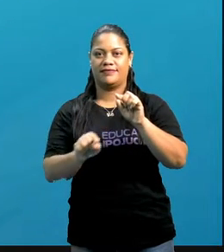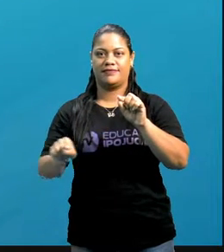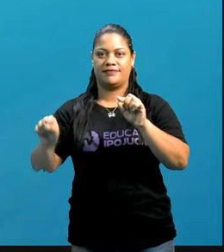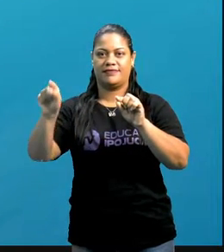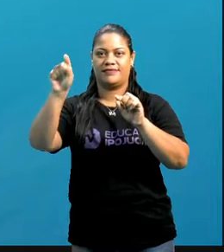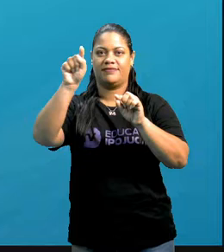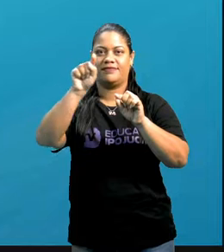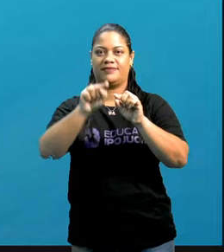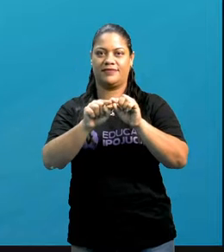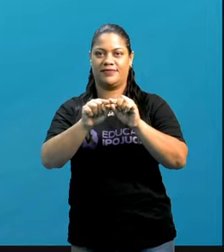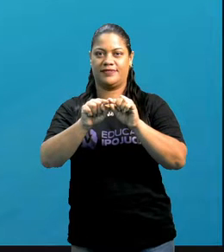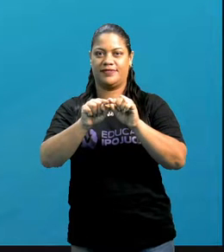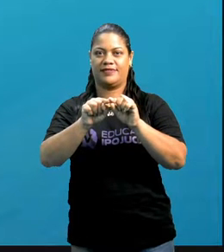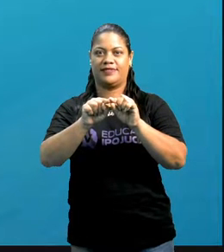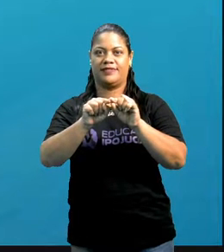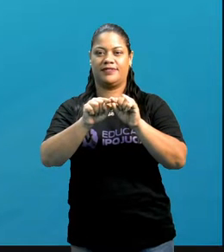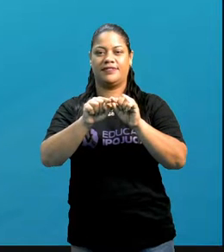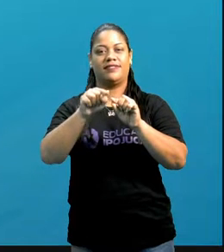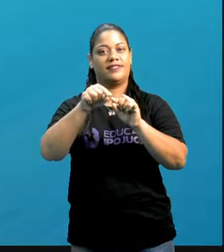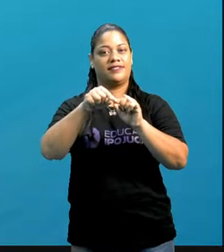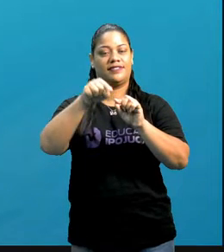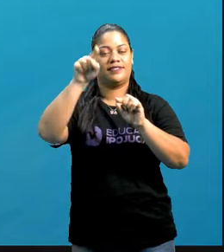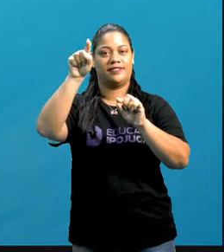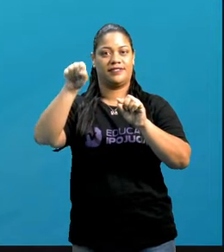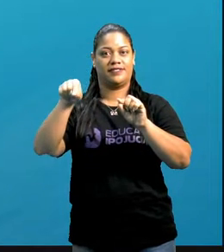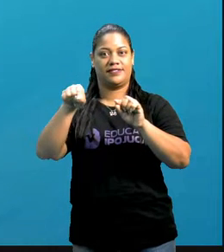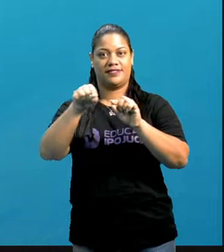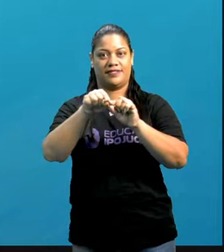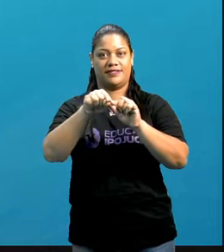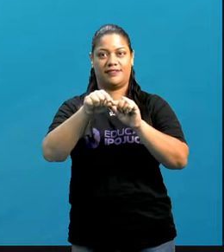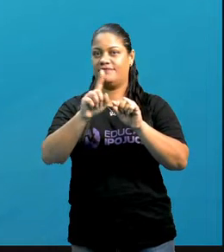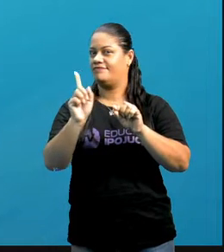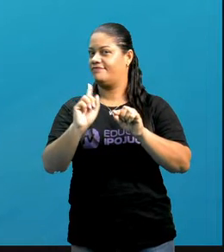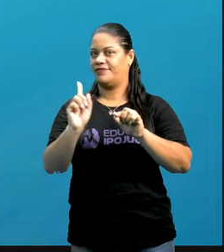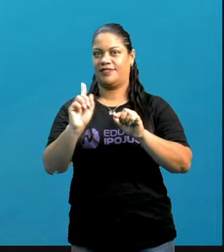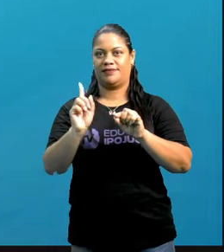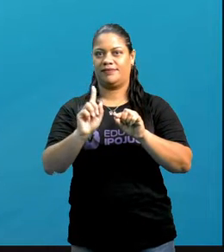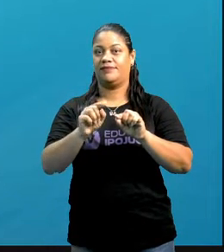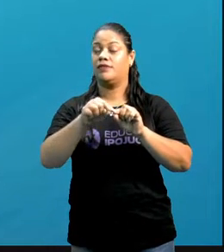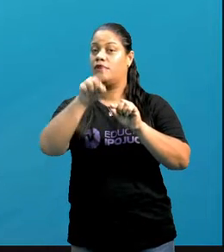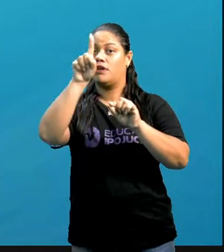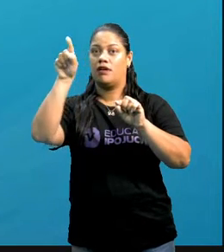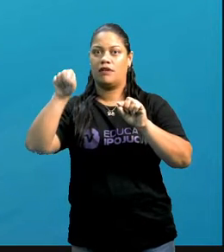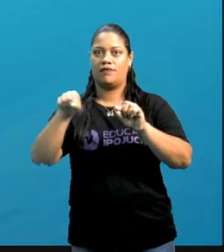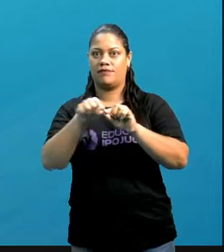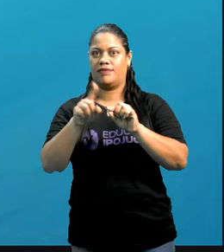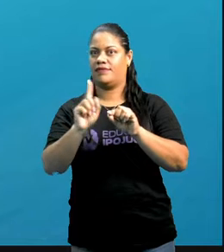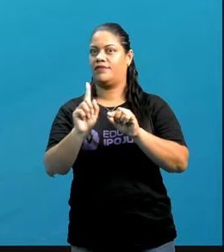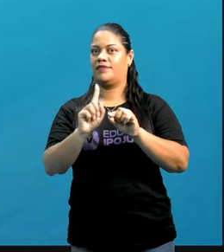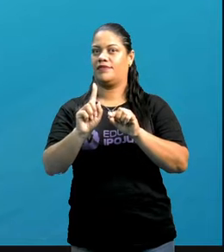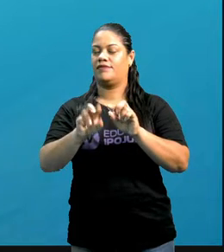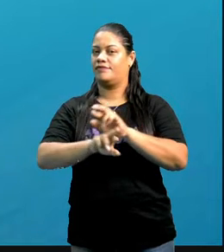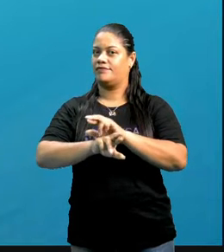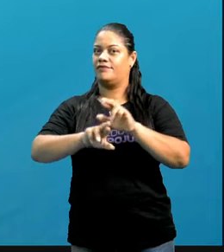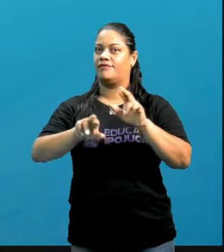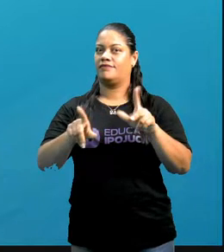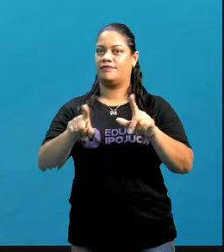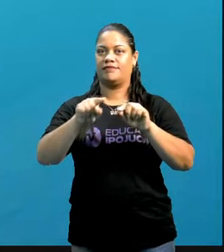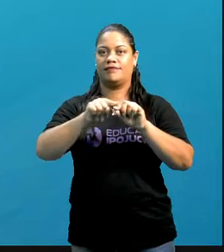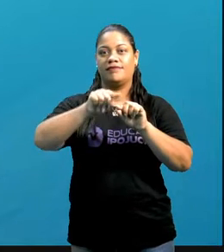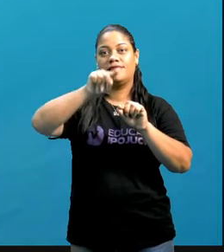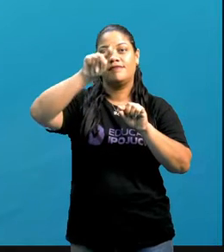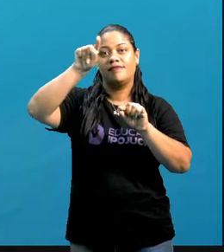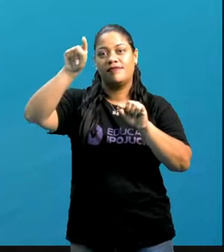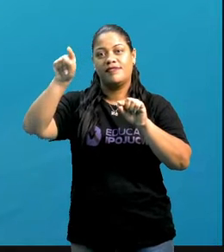círculo, nem triângulo, nem quadrado. Sou todo